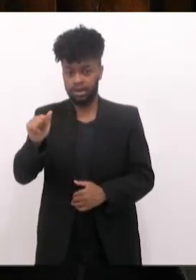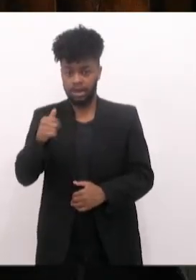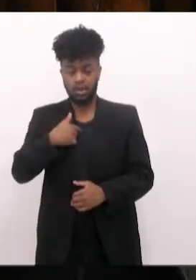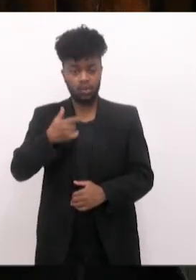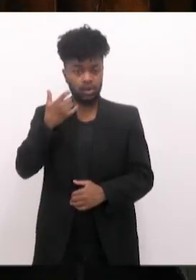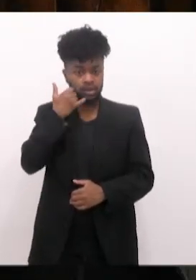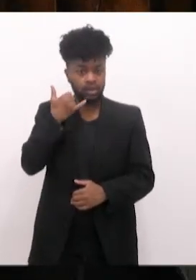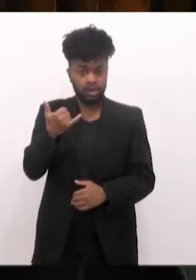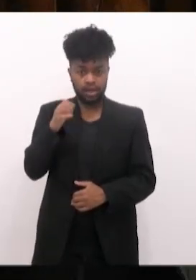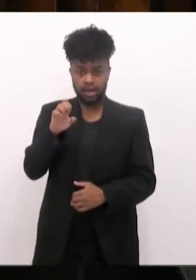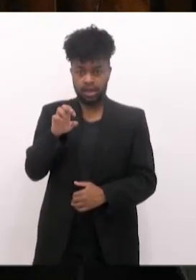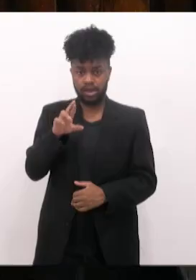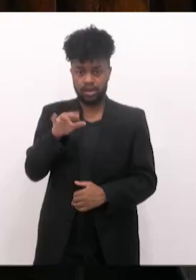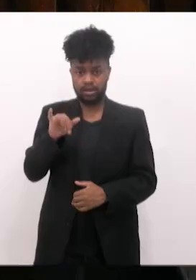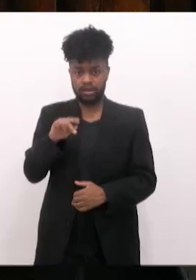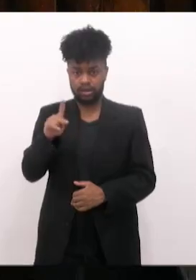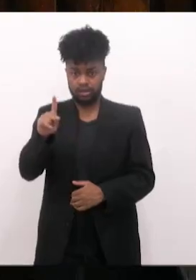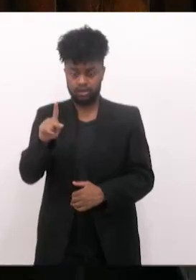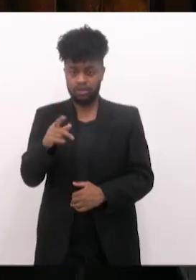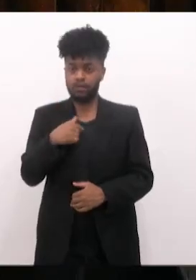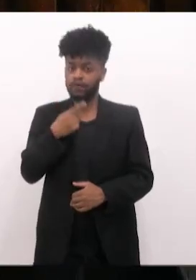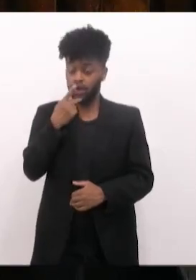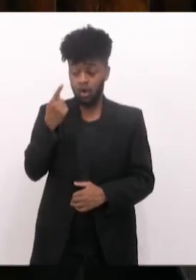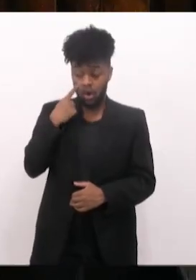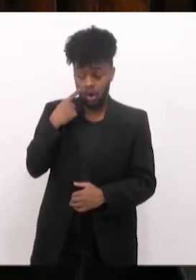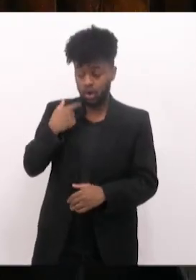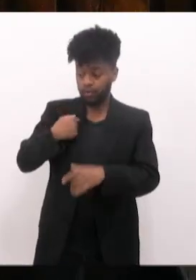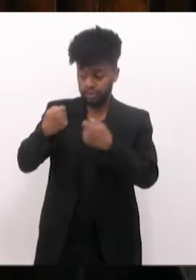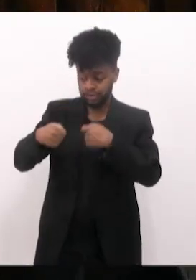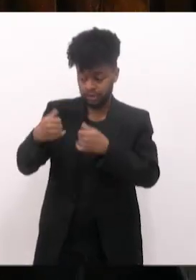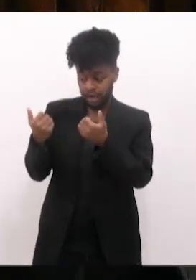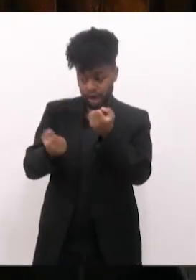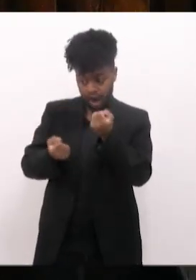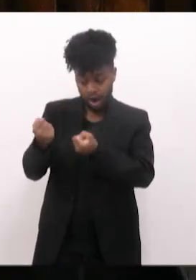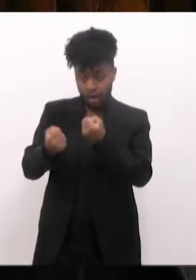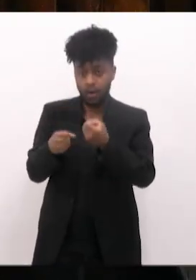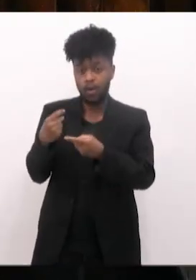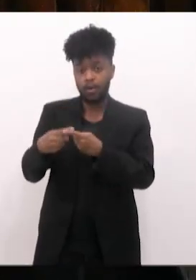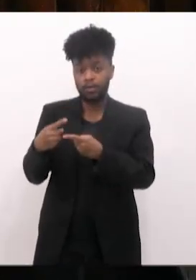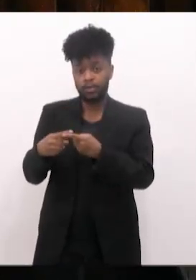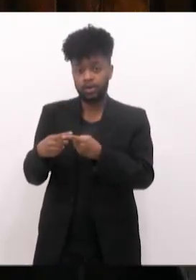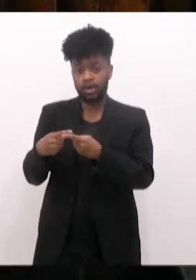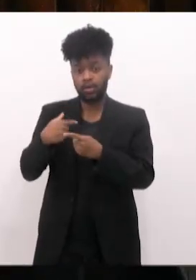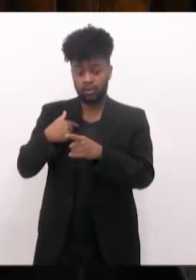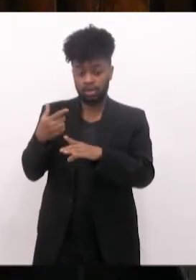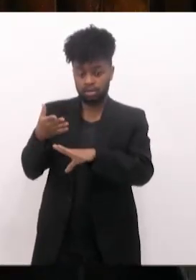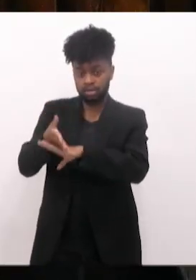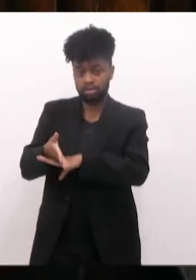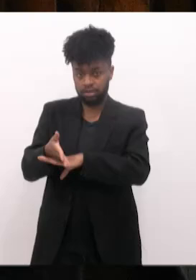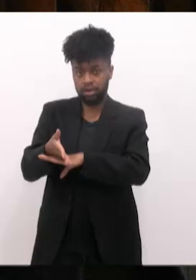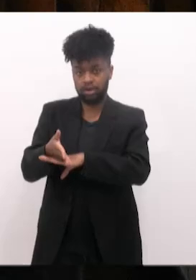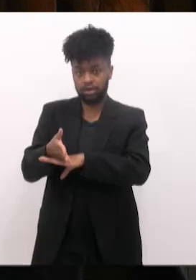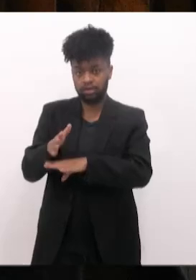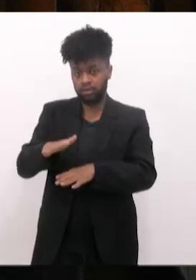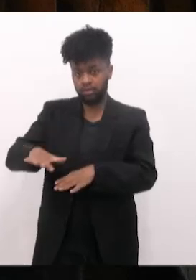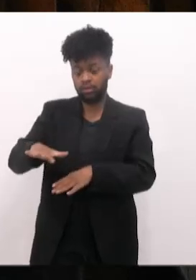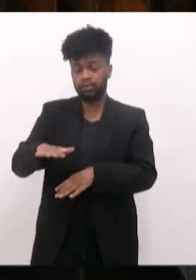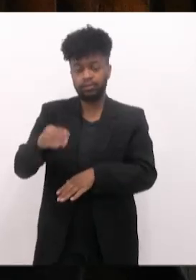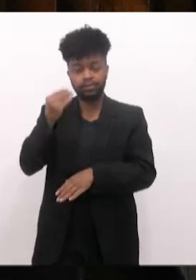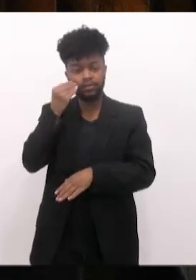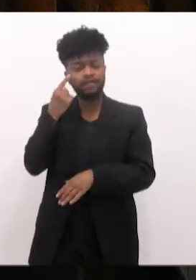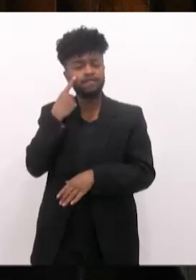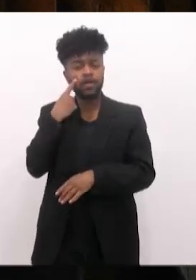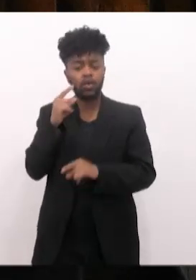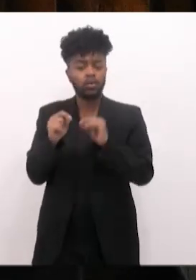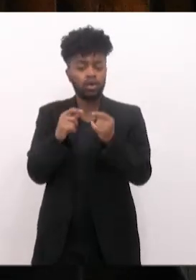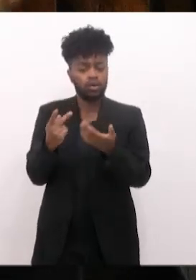Eric. Coronel, preciso de uma viatura, pois eu vou entrar para poder ver como é que está toda a